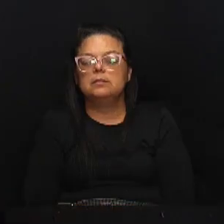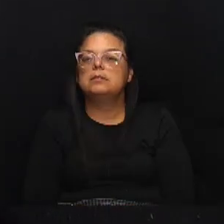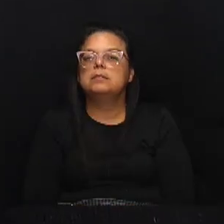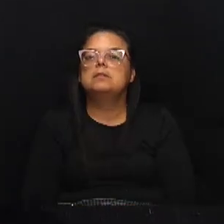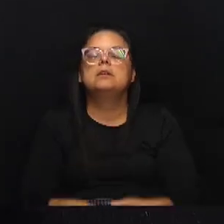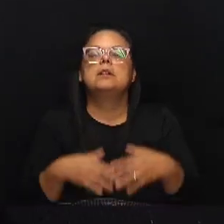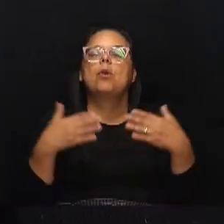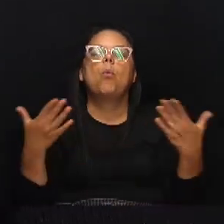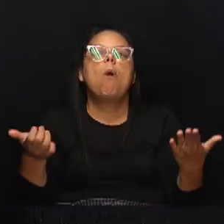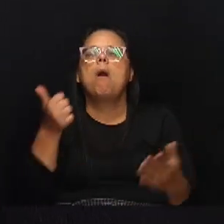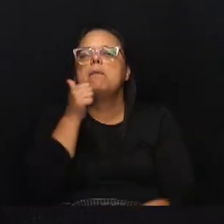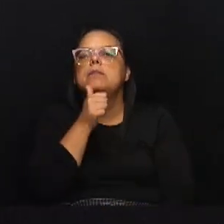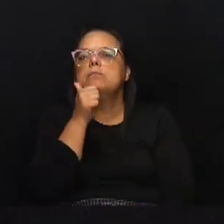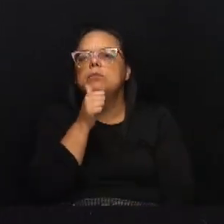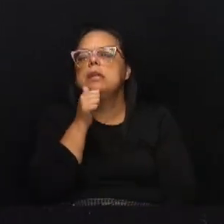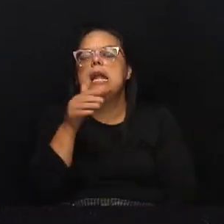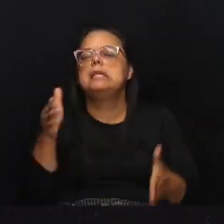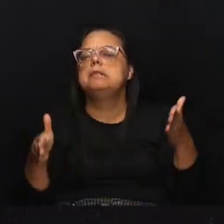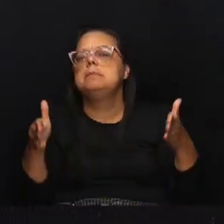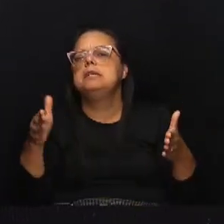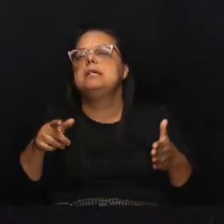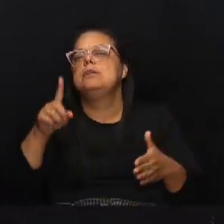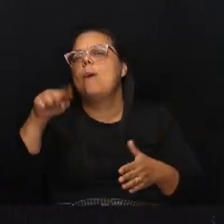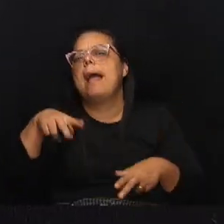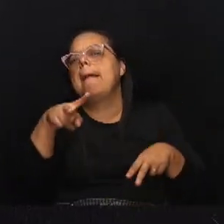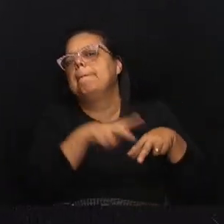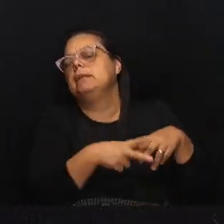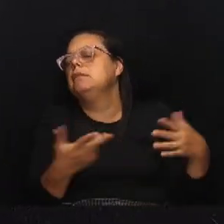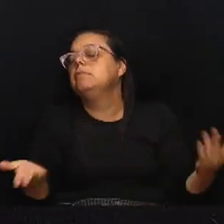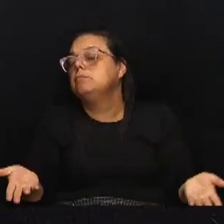Quais as mulheres que nessa época eram presas, né?